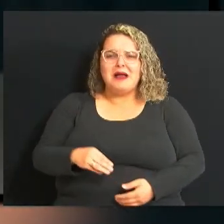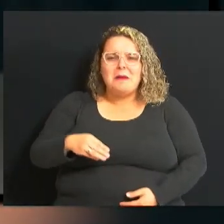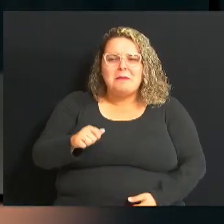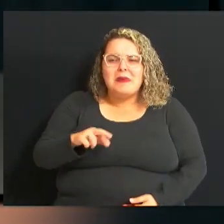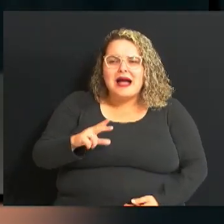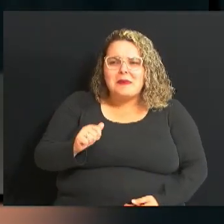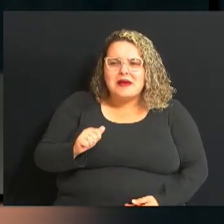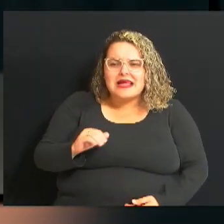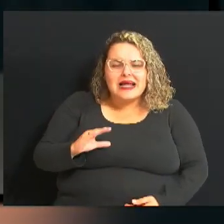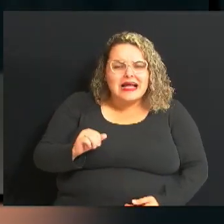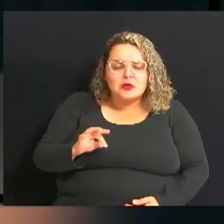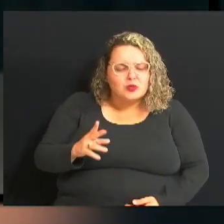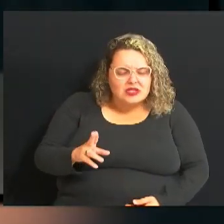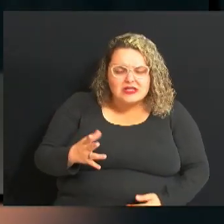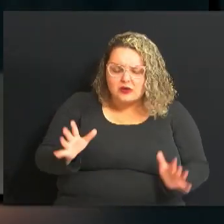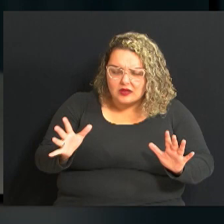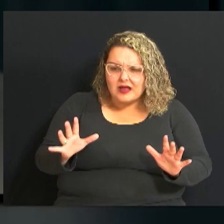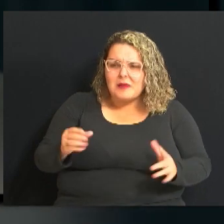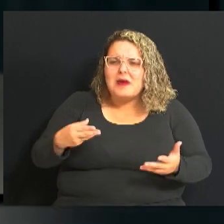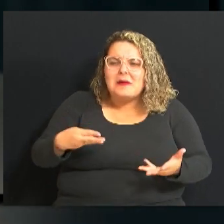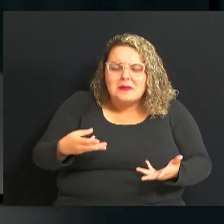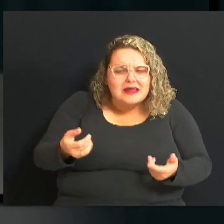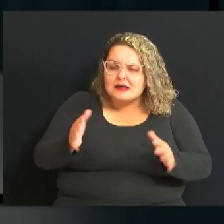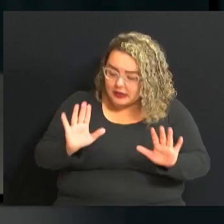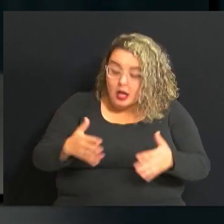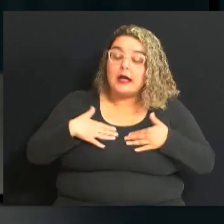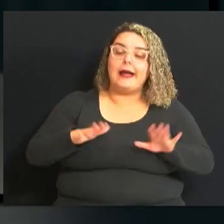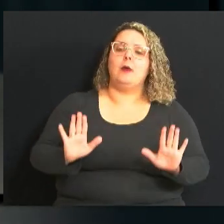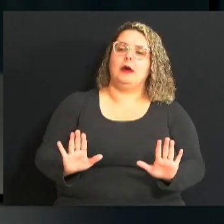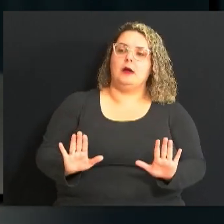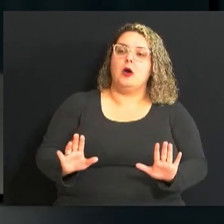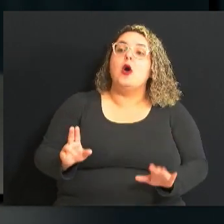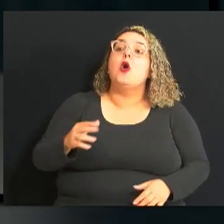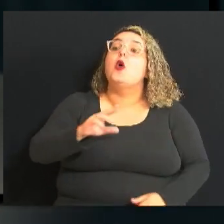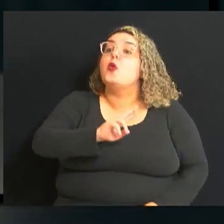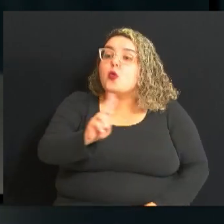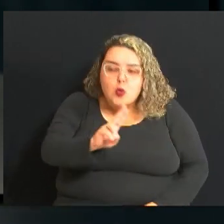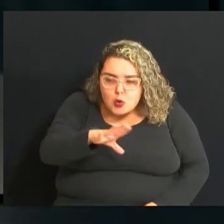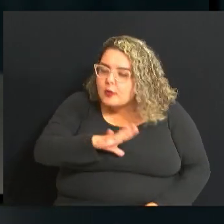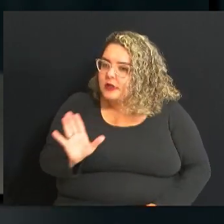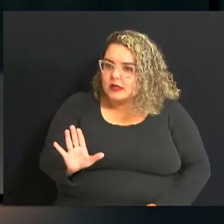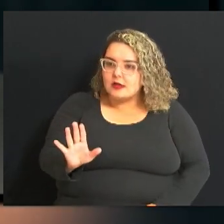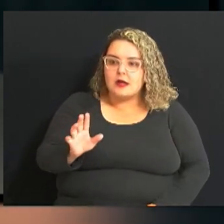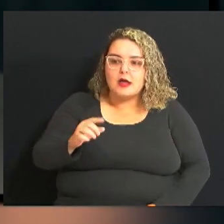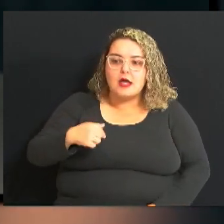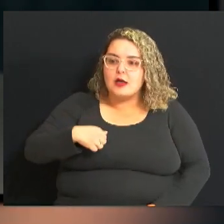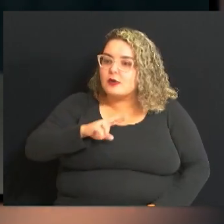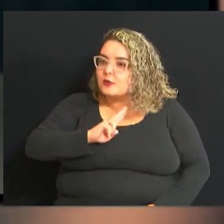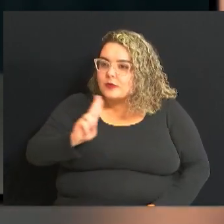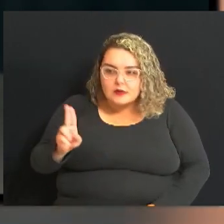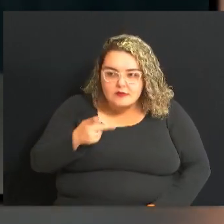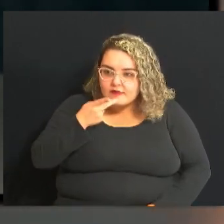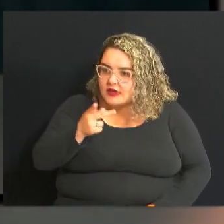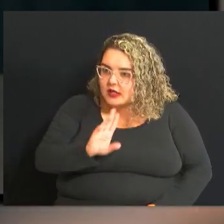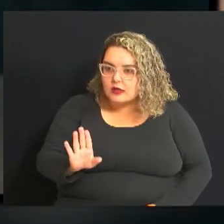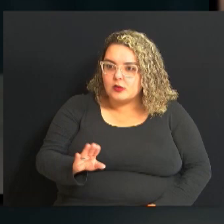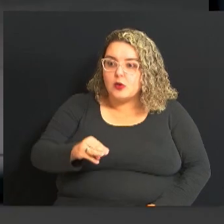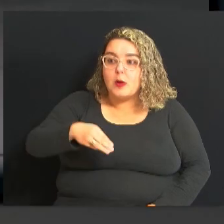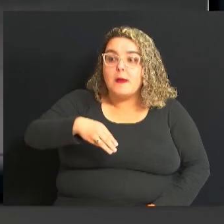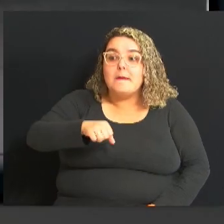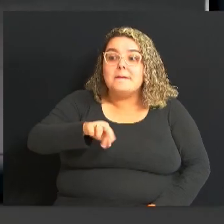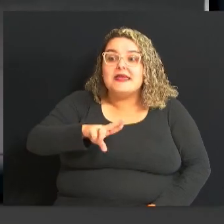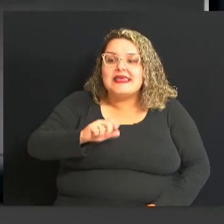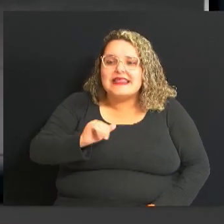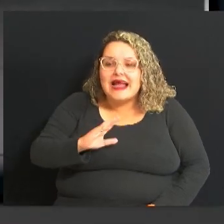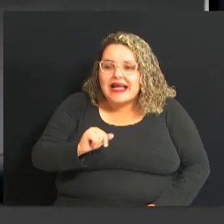Marinho. Mas, calma aí. Como é que chama a cidade? Eu não vou falar de novo, eu juro. Miracatu.